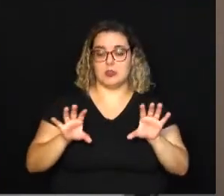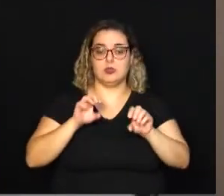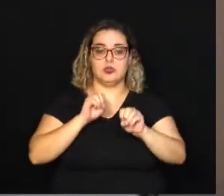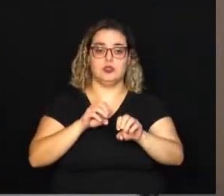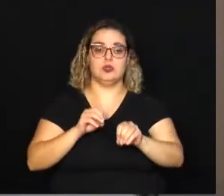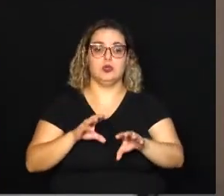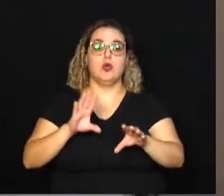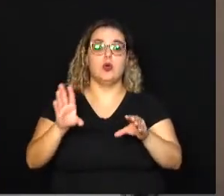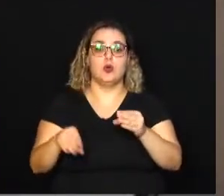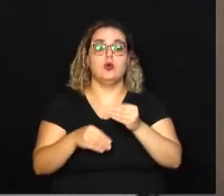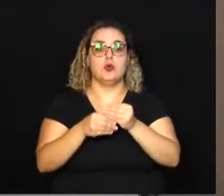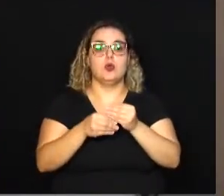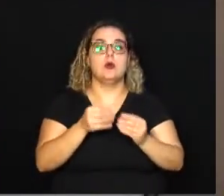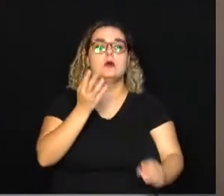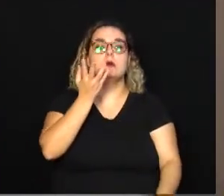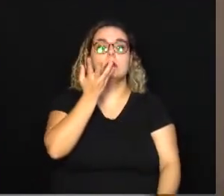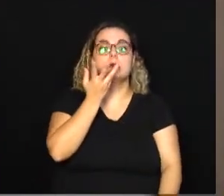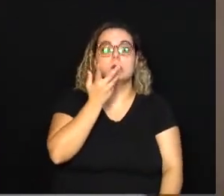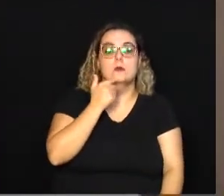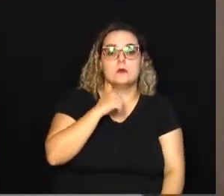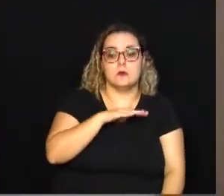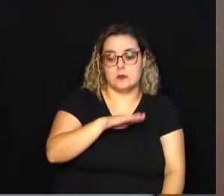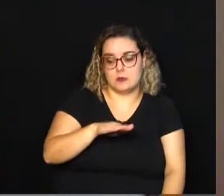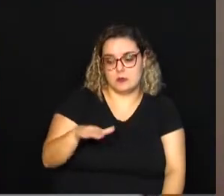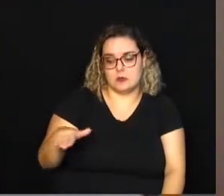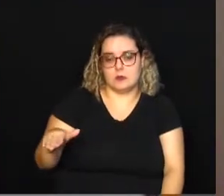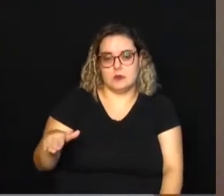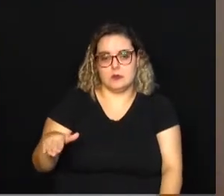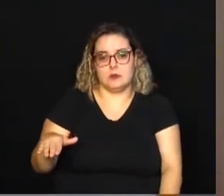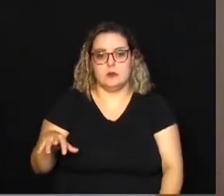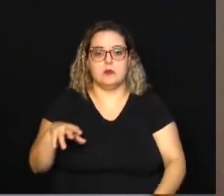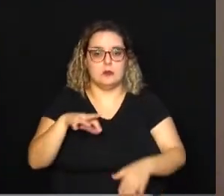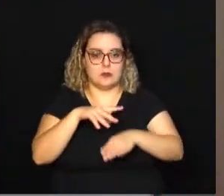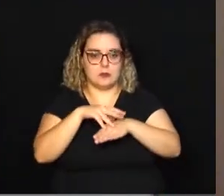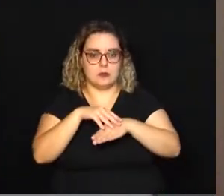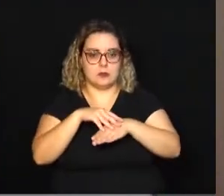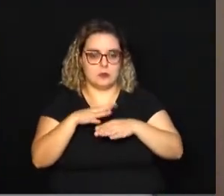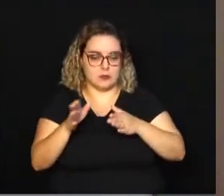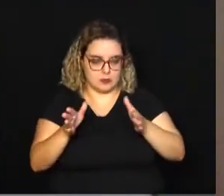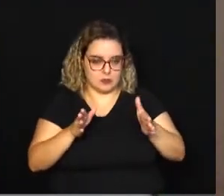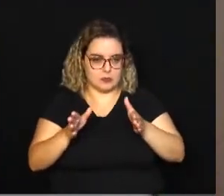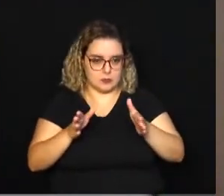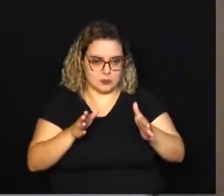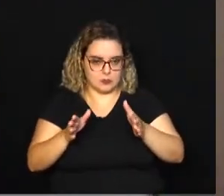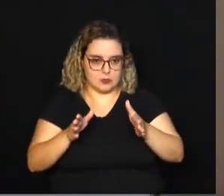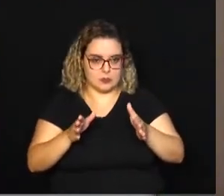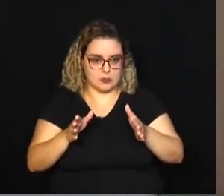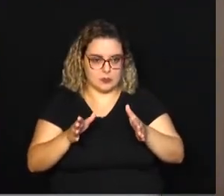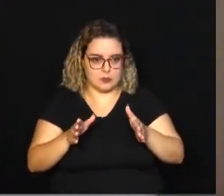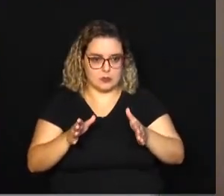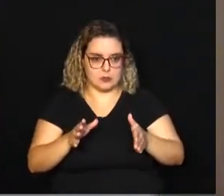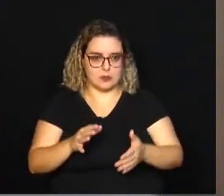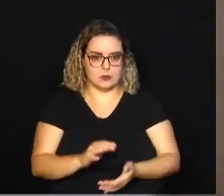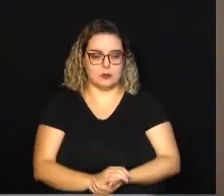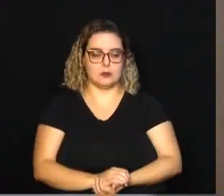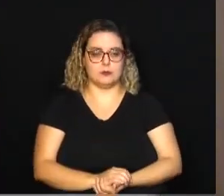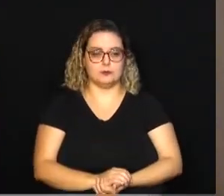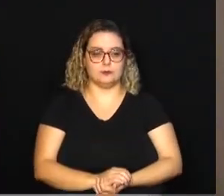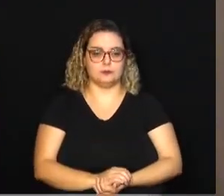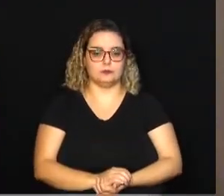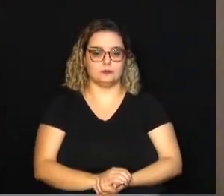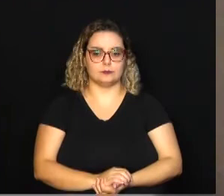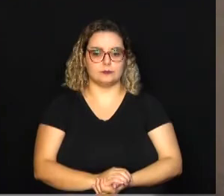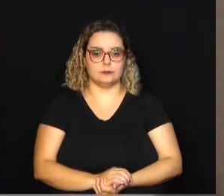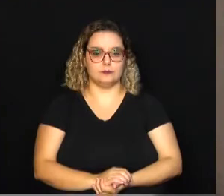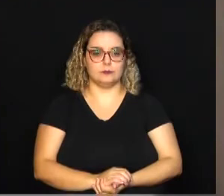é que uma criança que ficou doente nesse período não pode, essa doença não